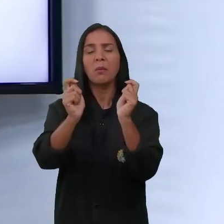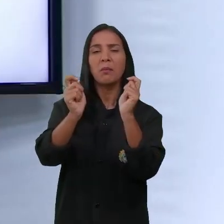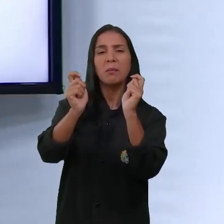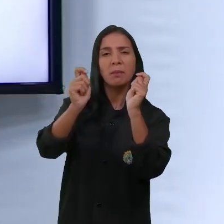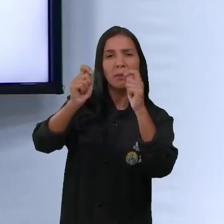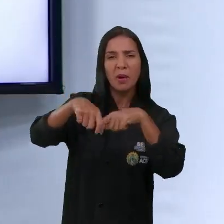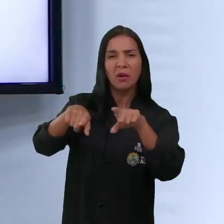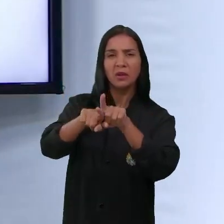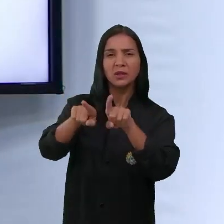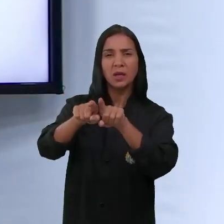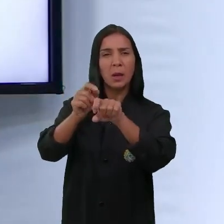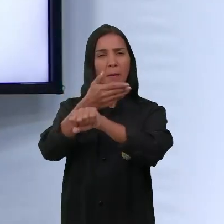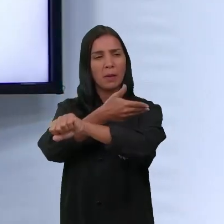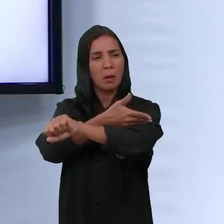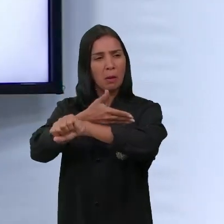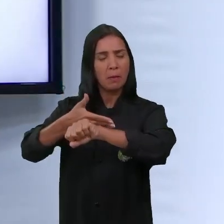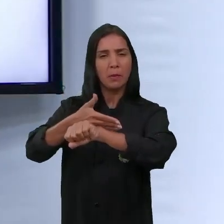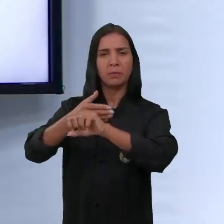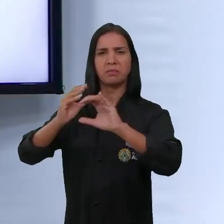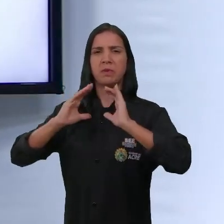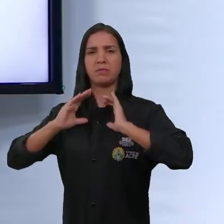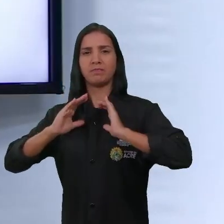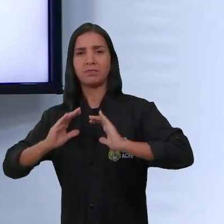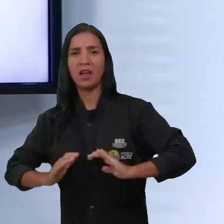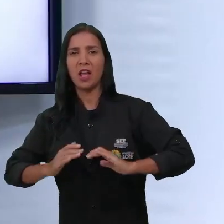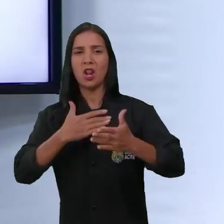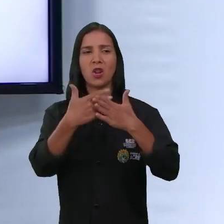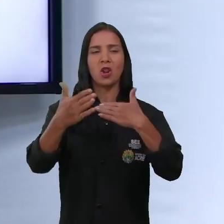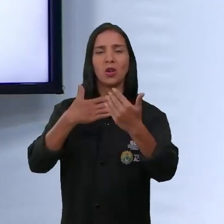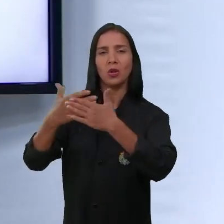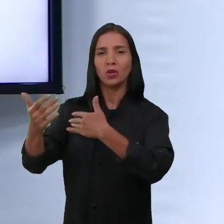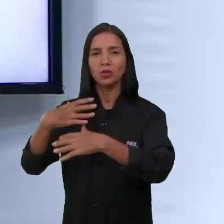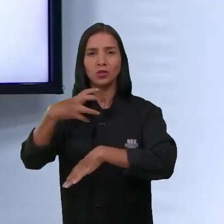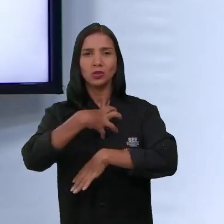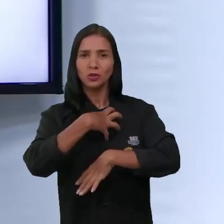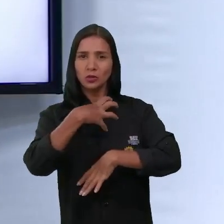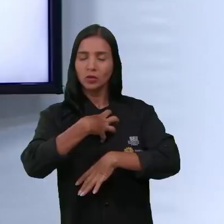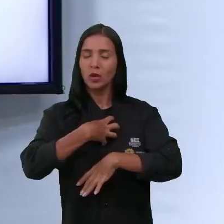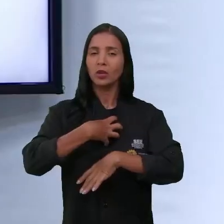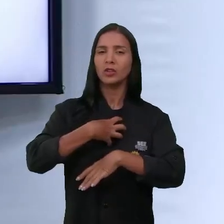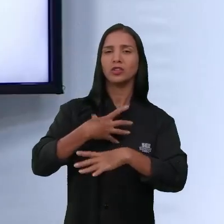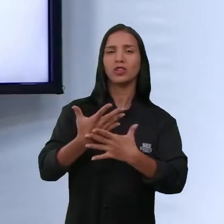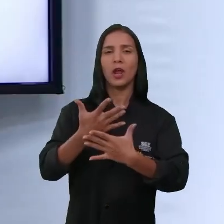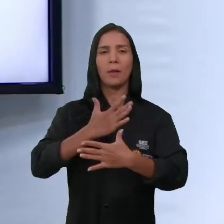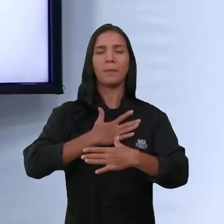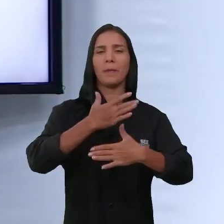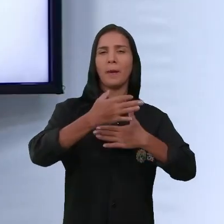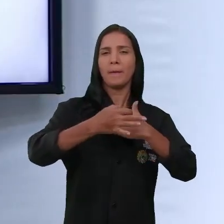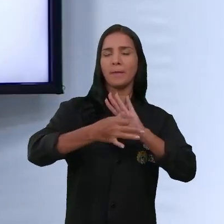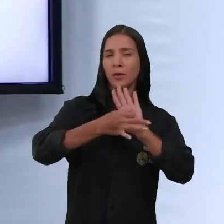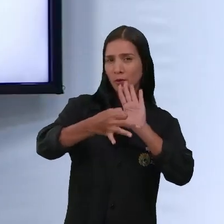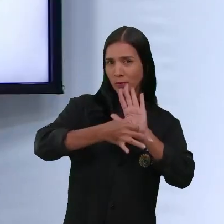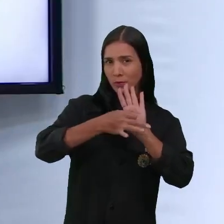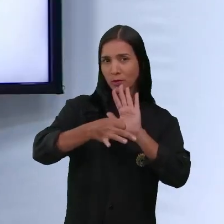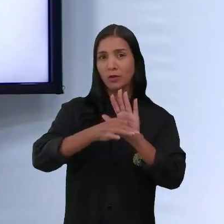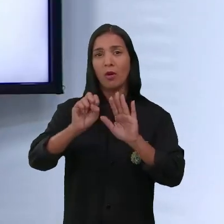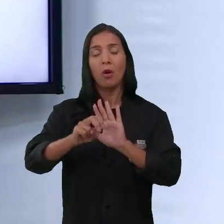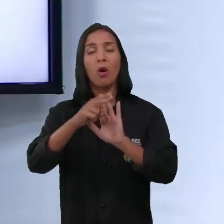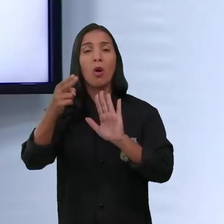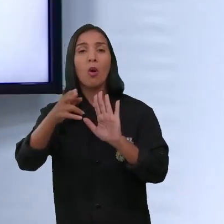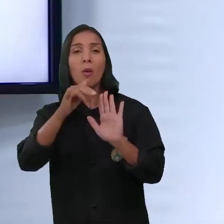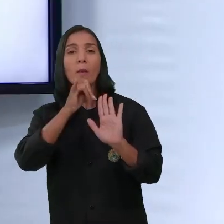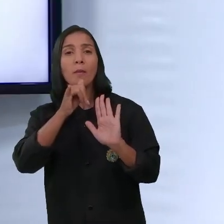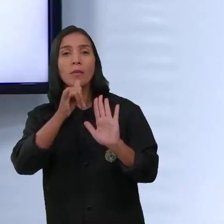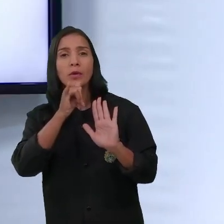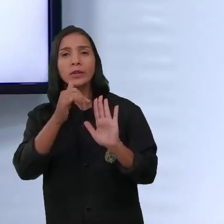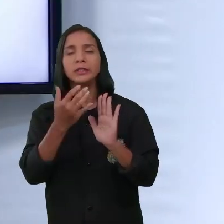se comportar da maneira que elas julgam ser necessárias, ou colocando de uma